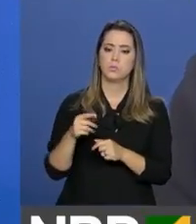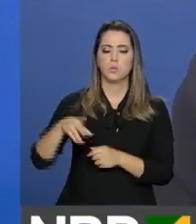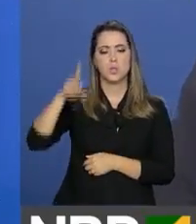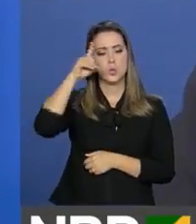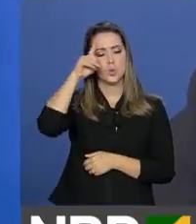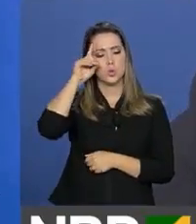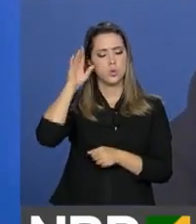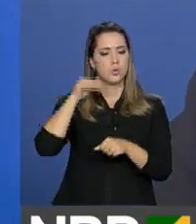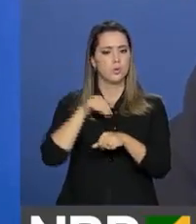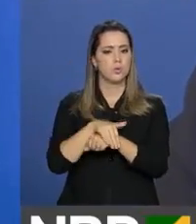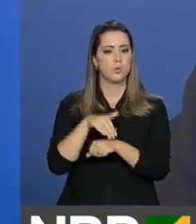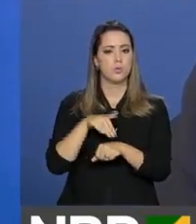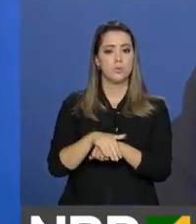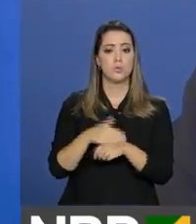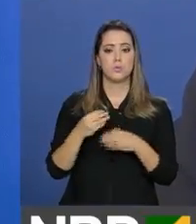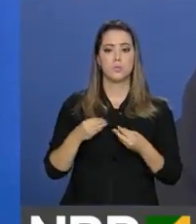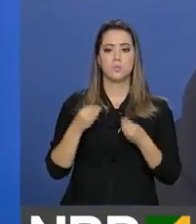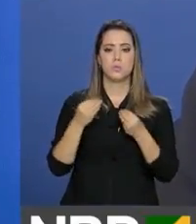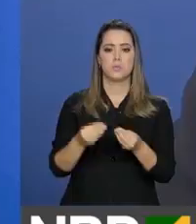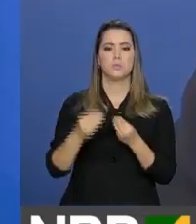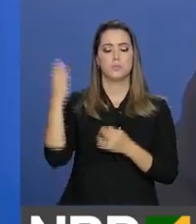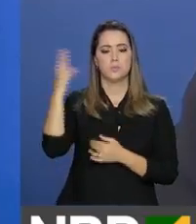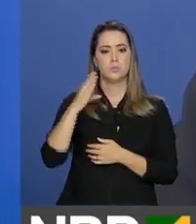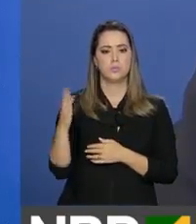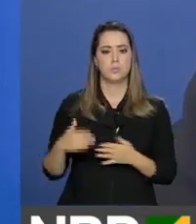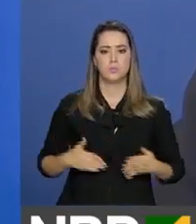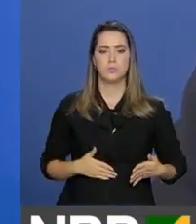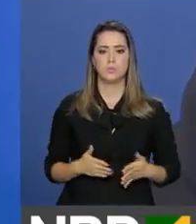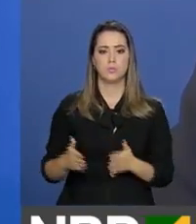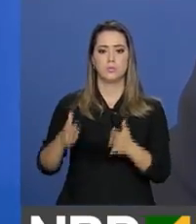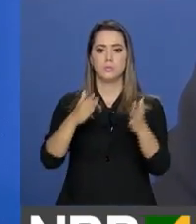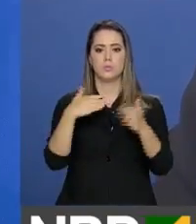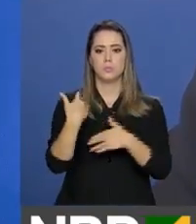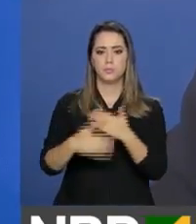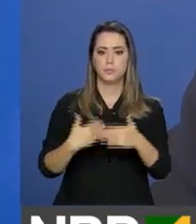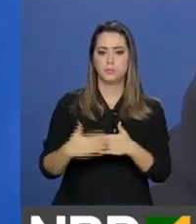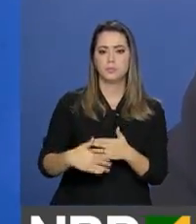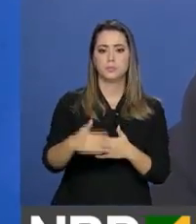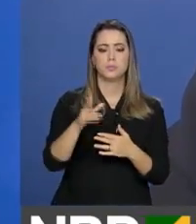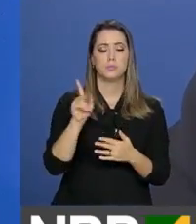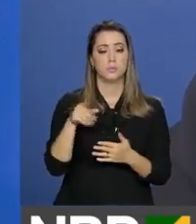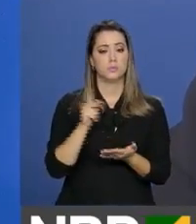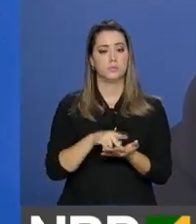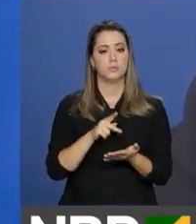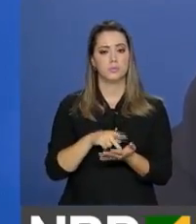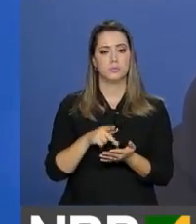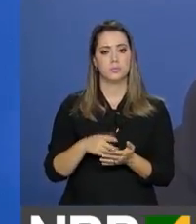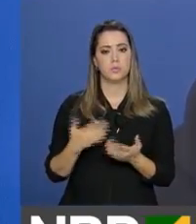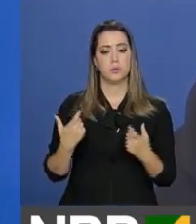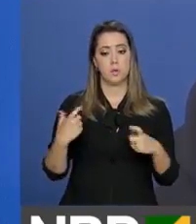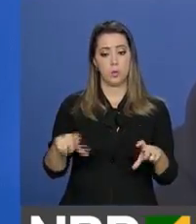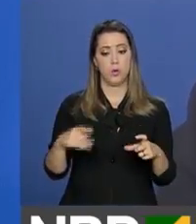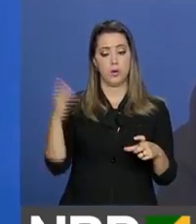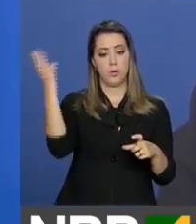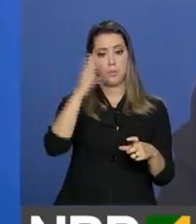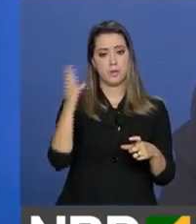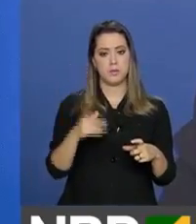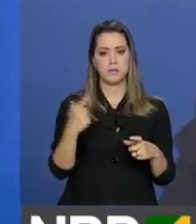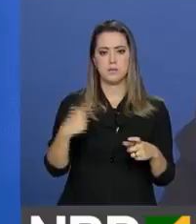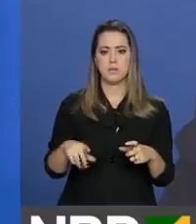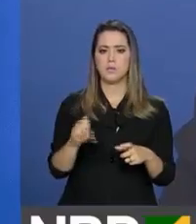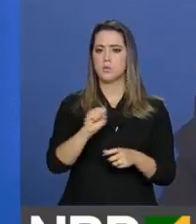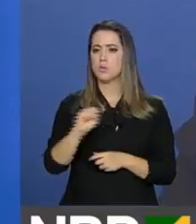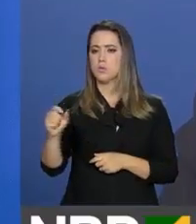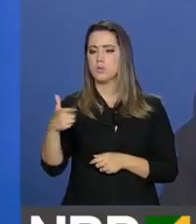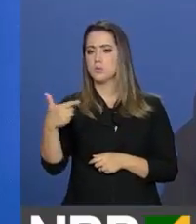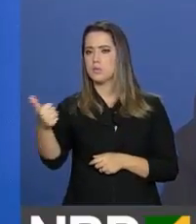noite para dar ao Brasil a rota do desenvolvimento, na verdade, para localizá-lo no século